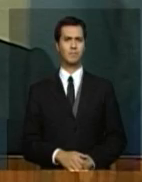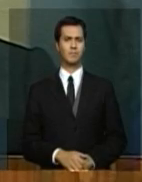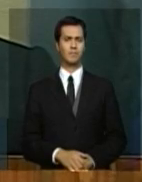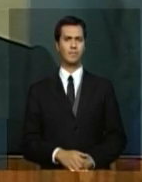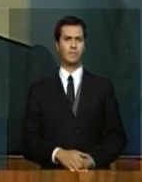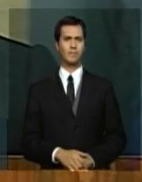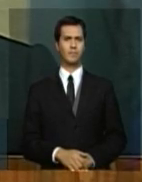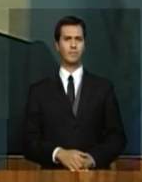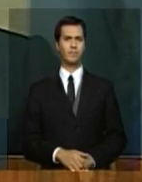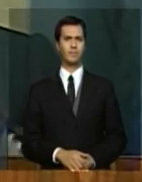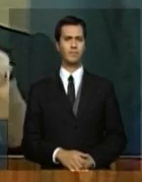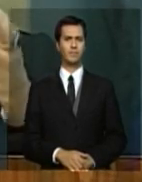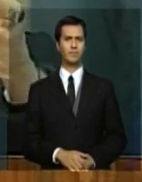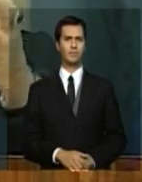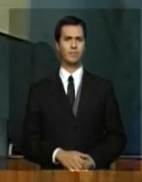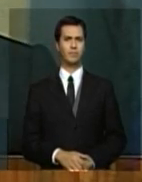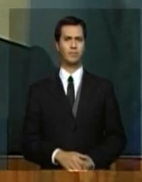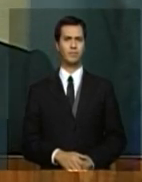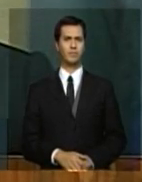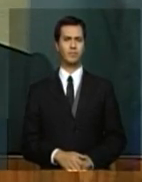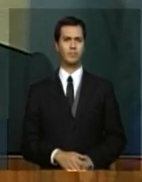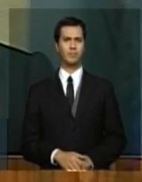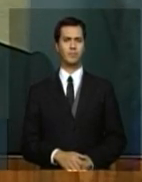iluminar a